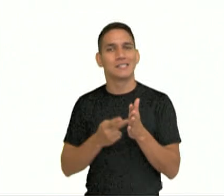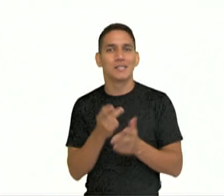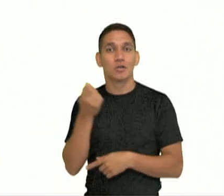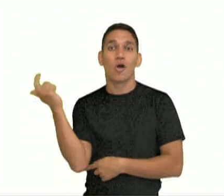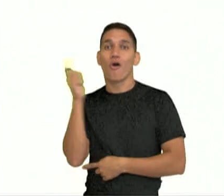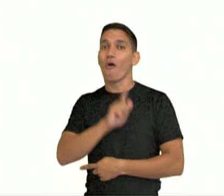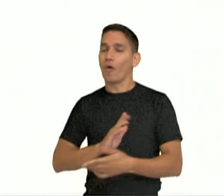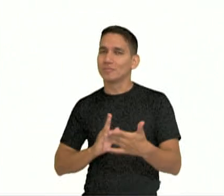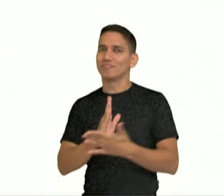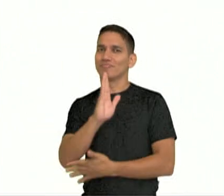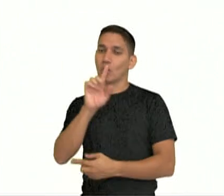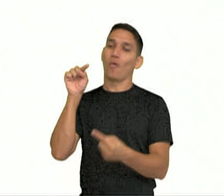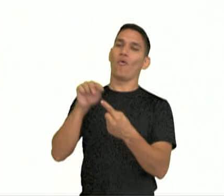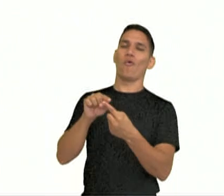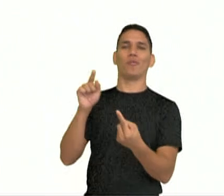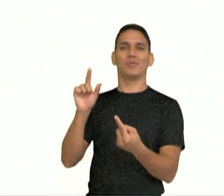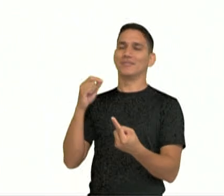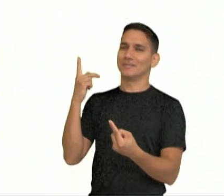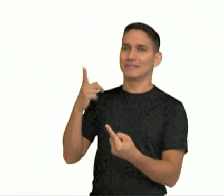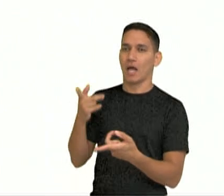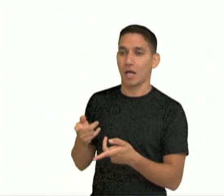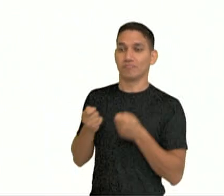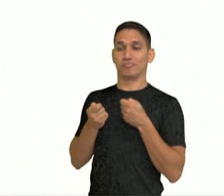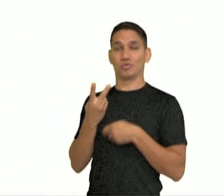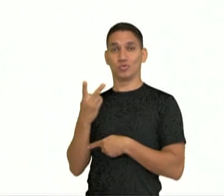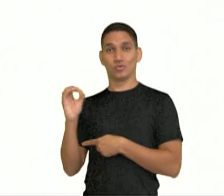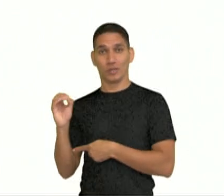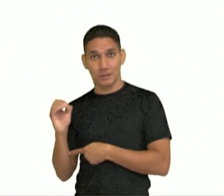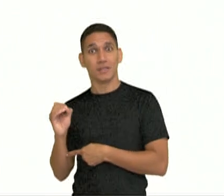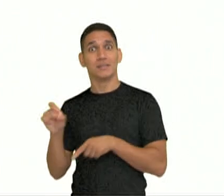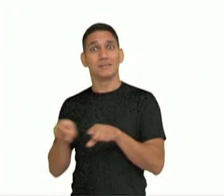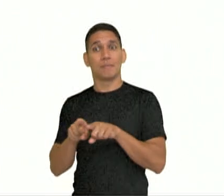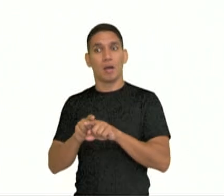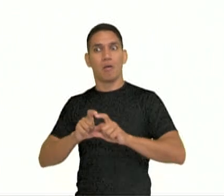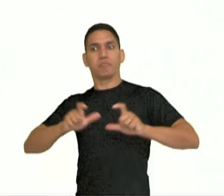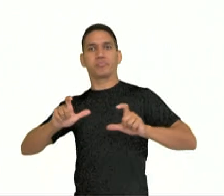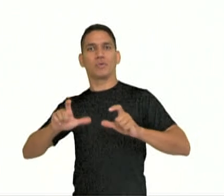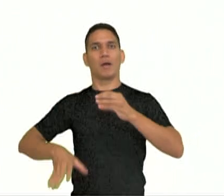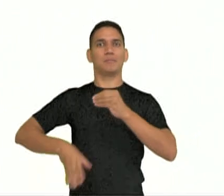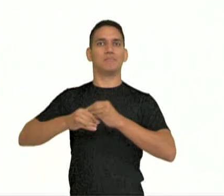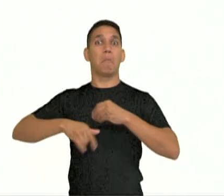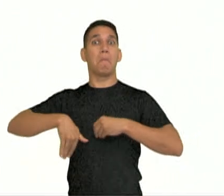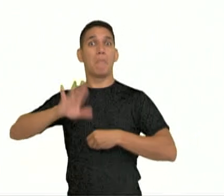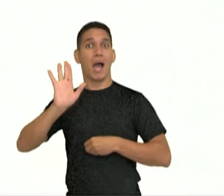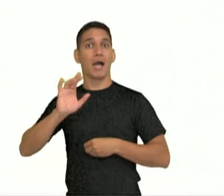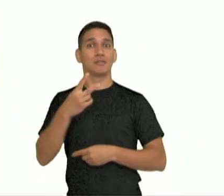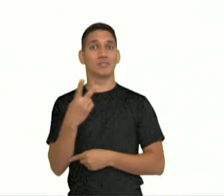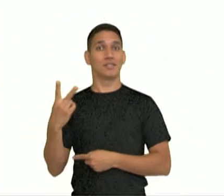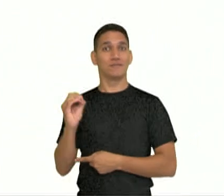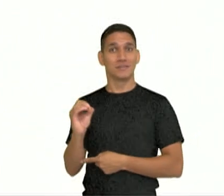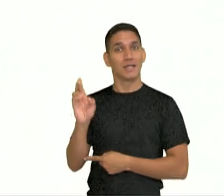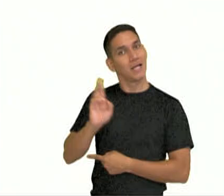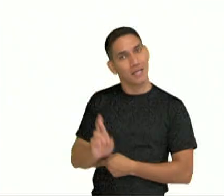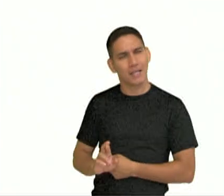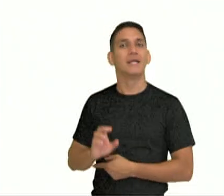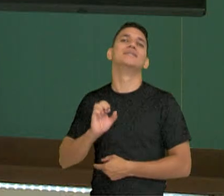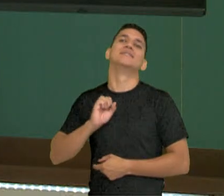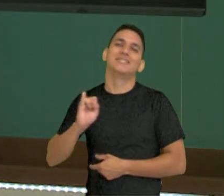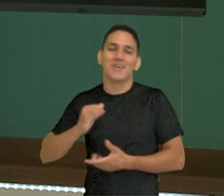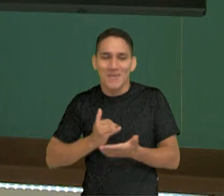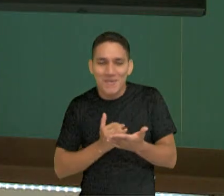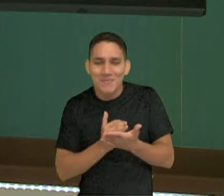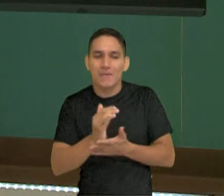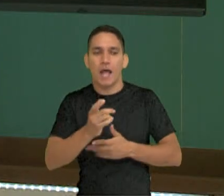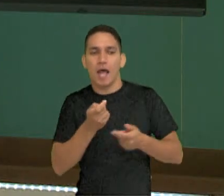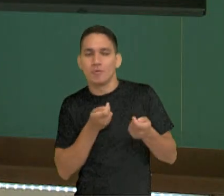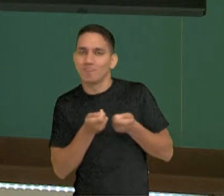conseguiu atingir o objetivo dela, que era os 200, e ampliou. Chegou em R$ 220. Quando a gente começa a se planejar,